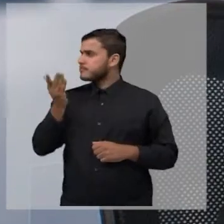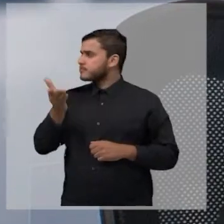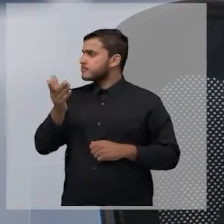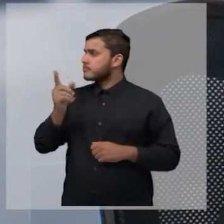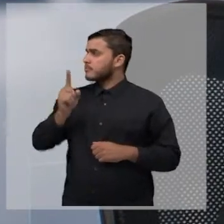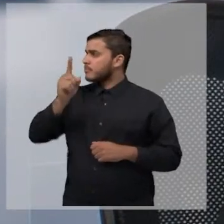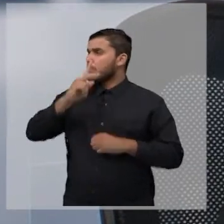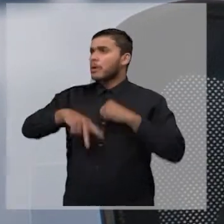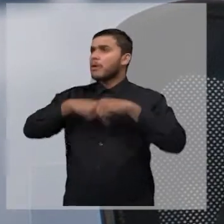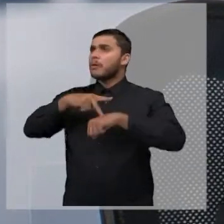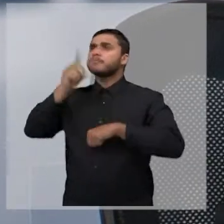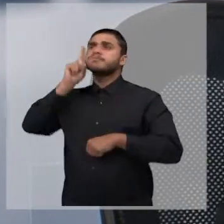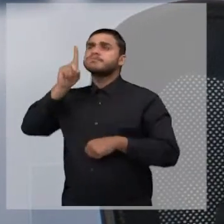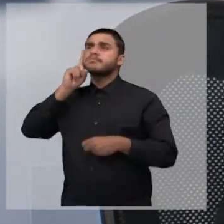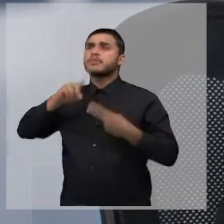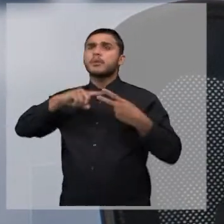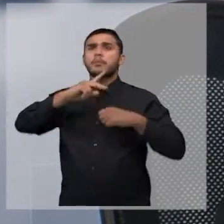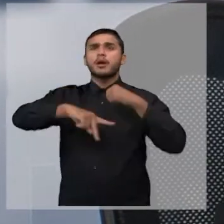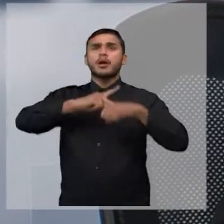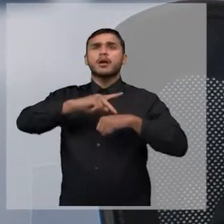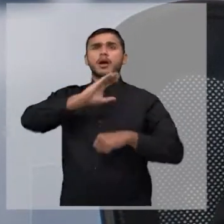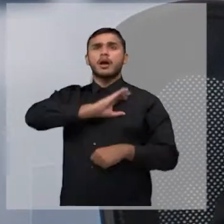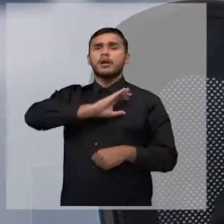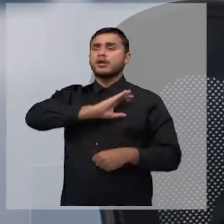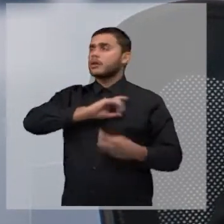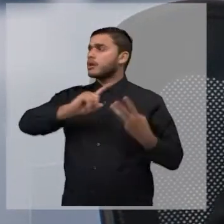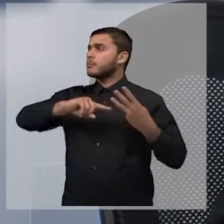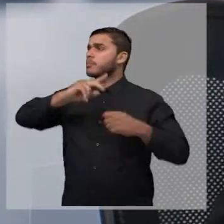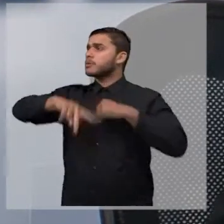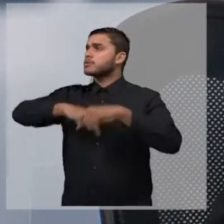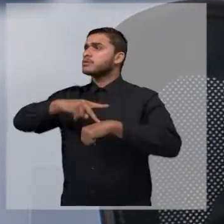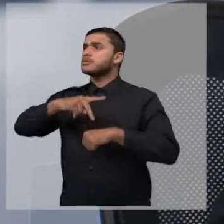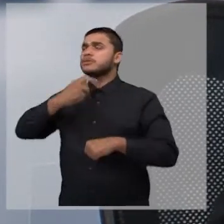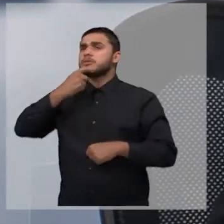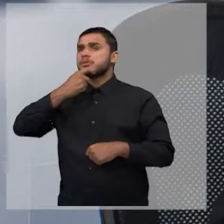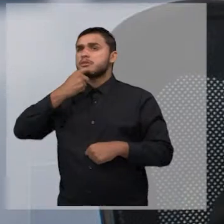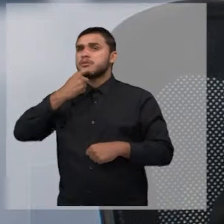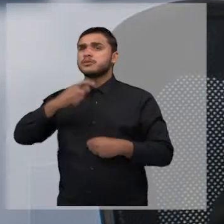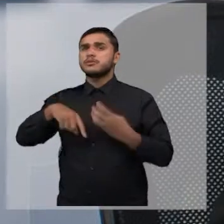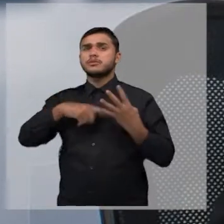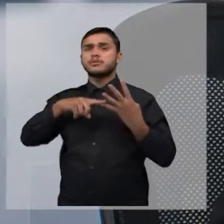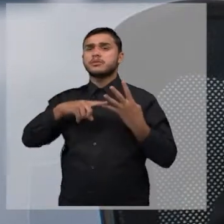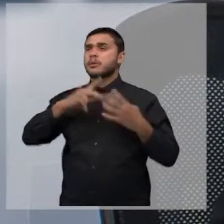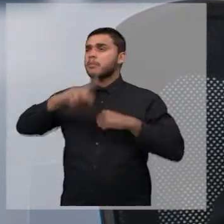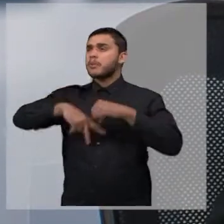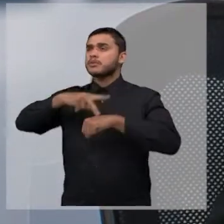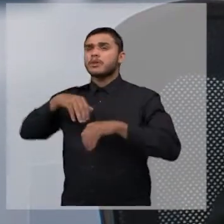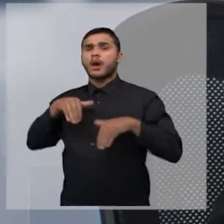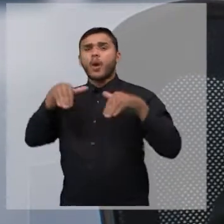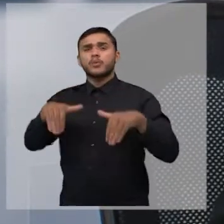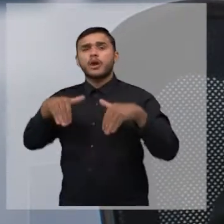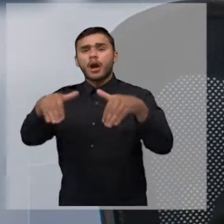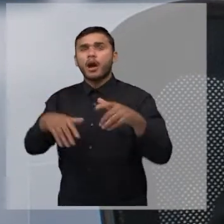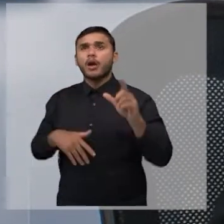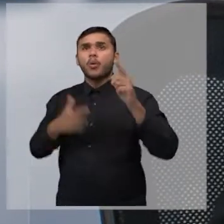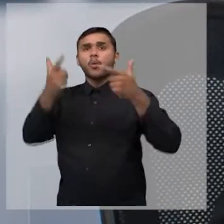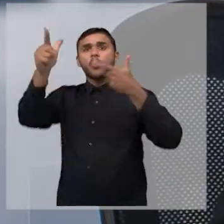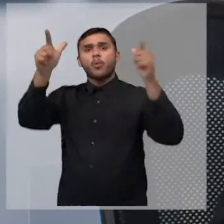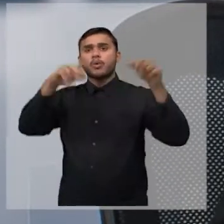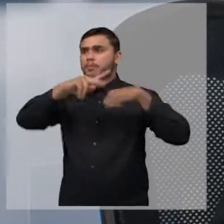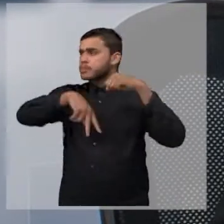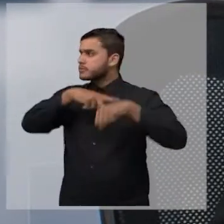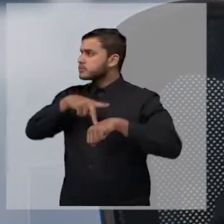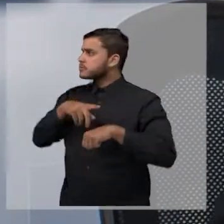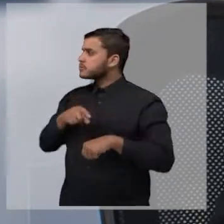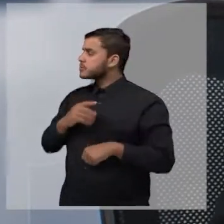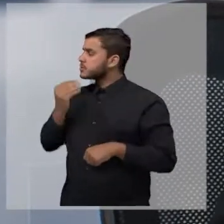na França, no Canadá, na Inglaterra, na Alemanha, na Austrália, eu acho que uma parte da